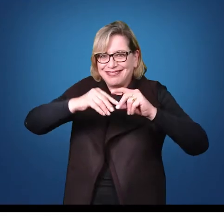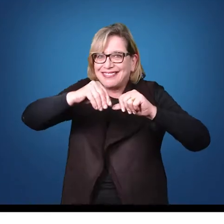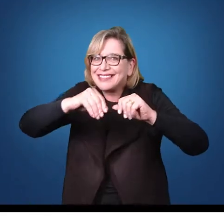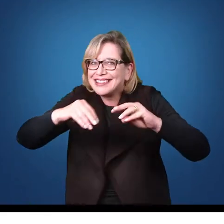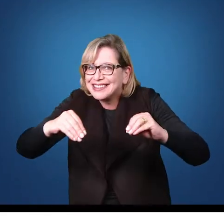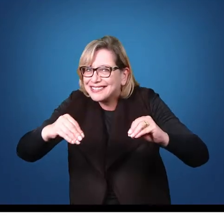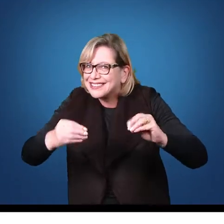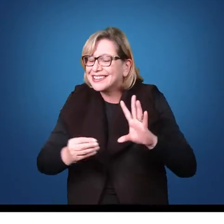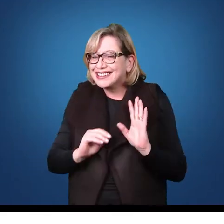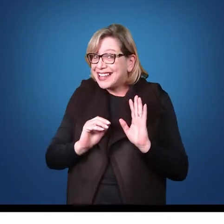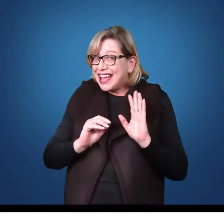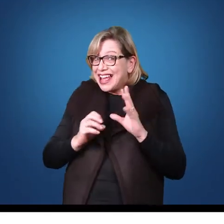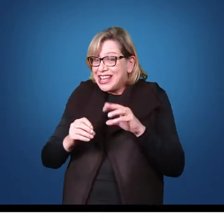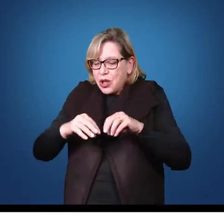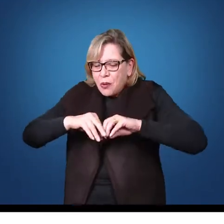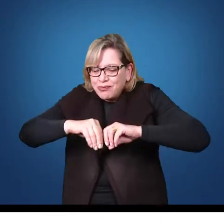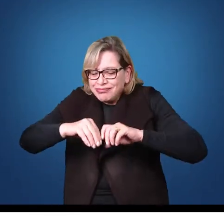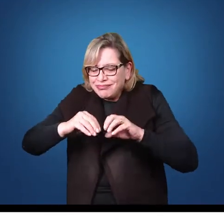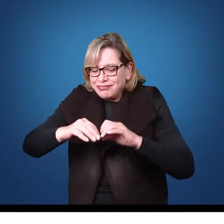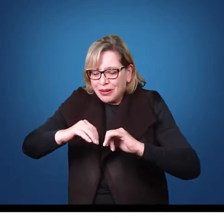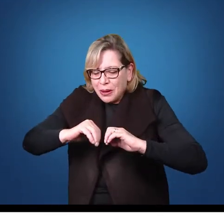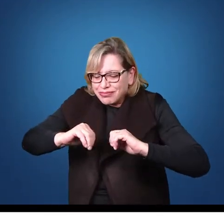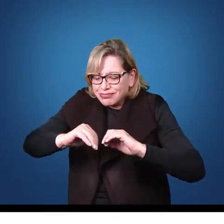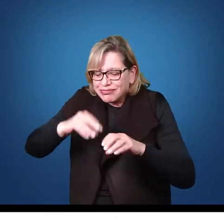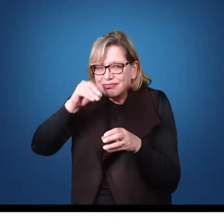terra e plantou